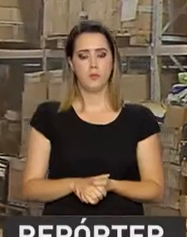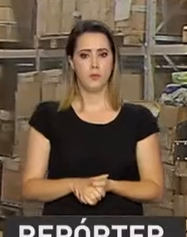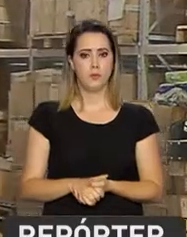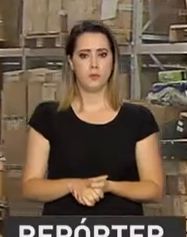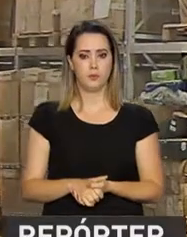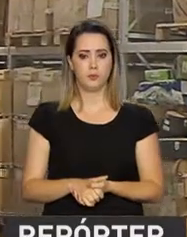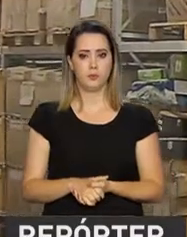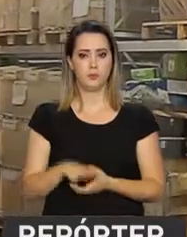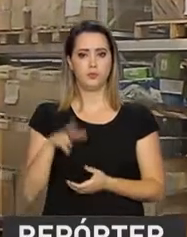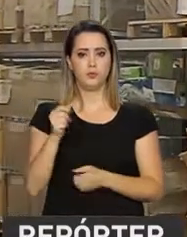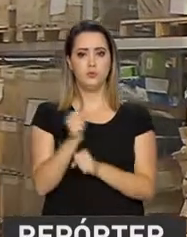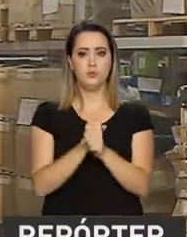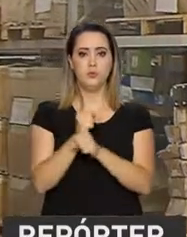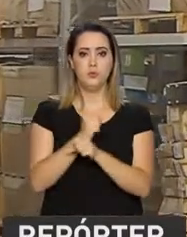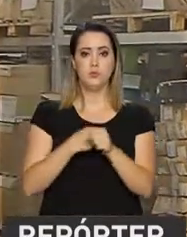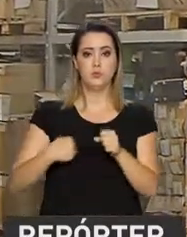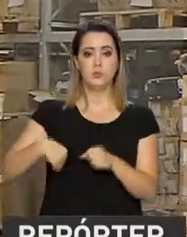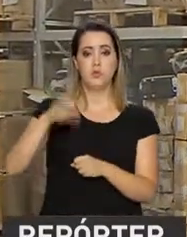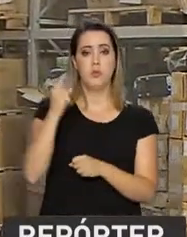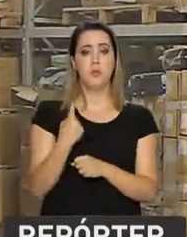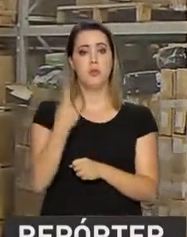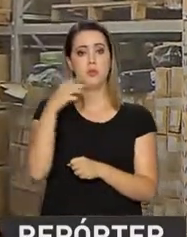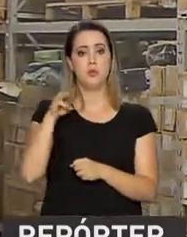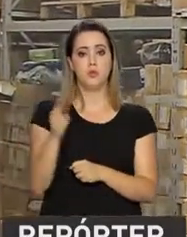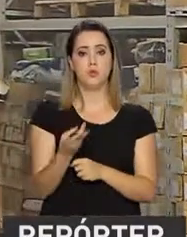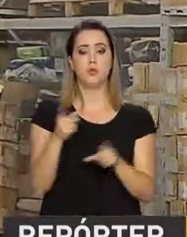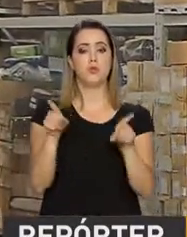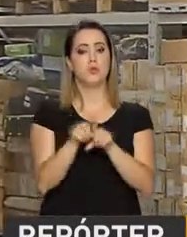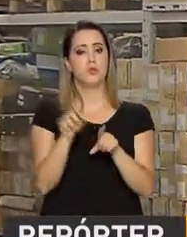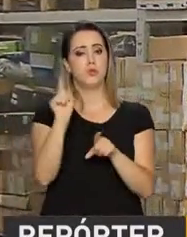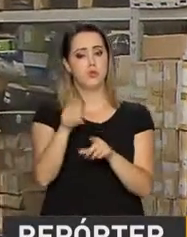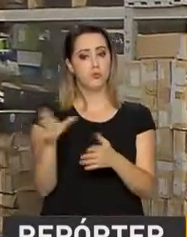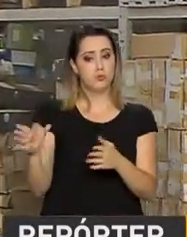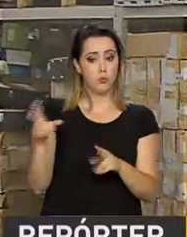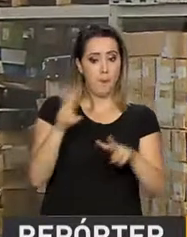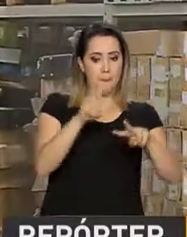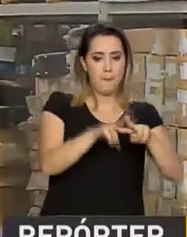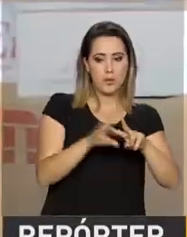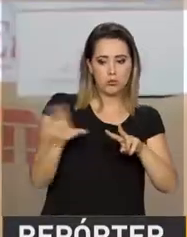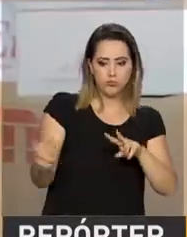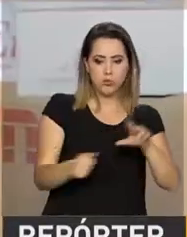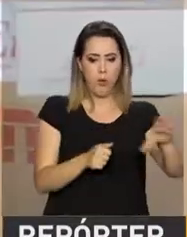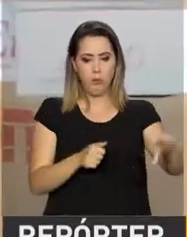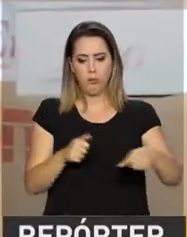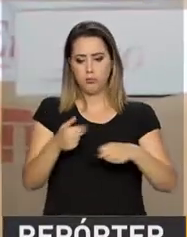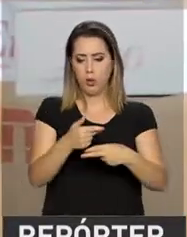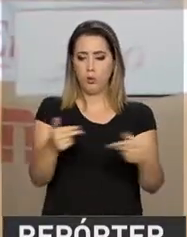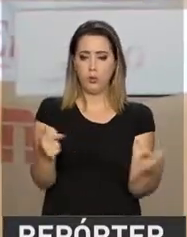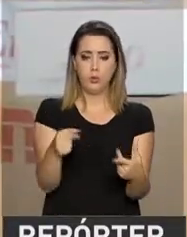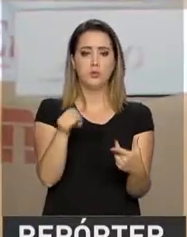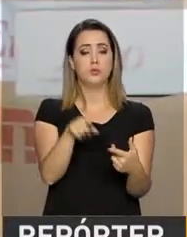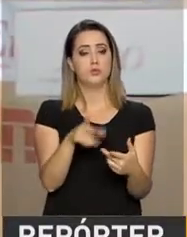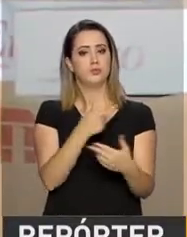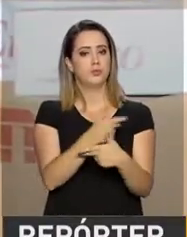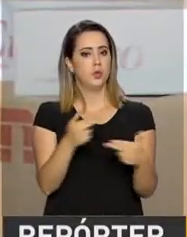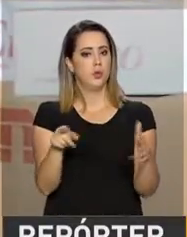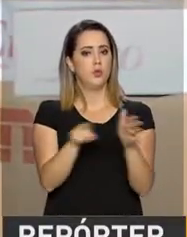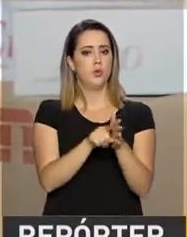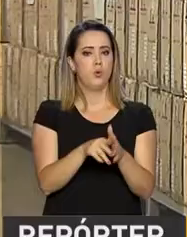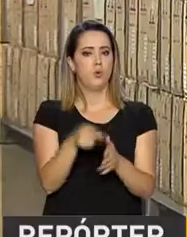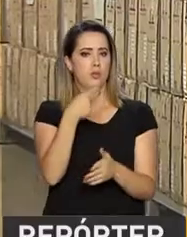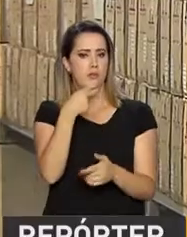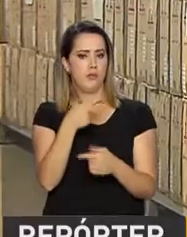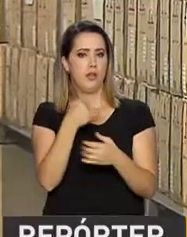todos os anos mais de um milhão e meio de produtos são apreendidos pela receita federal em todo o brasil são artigos como